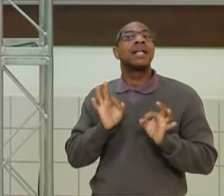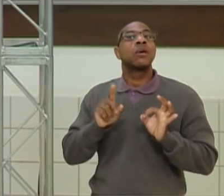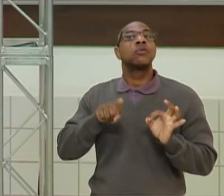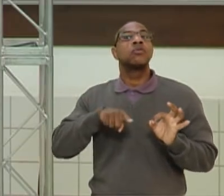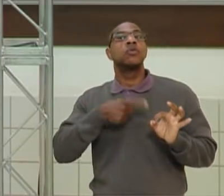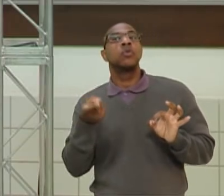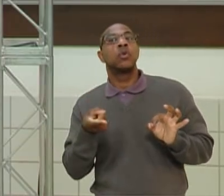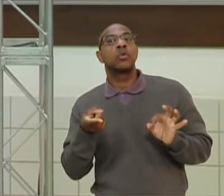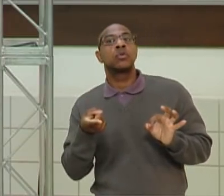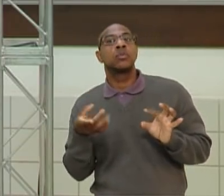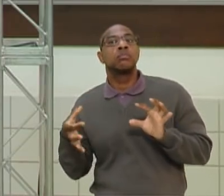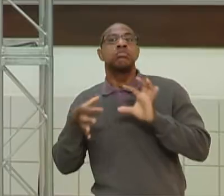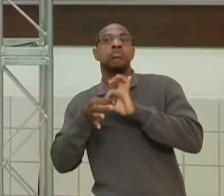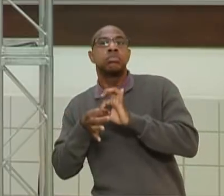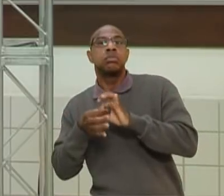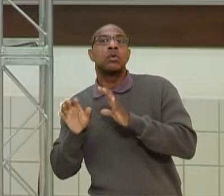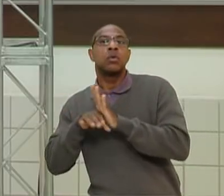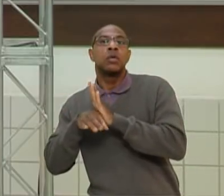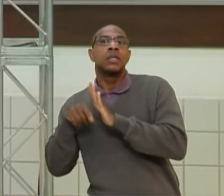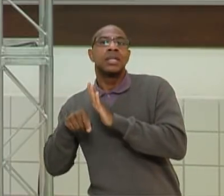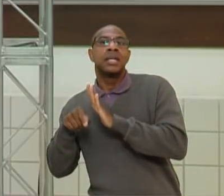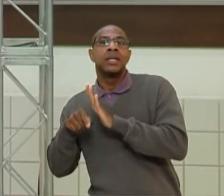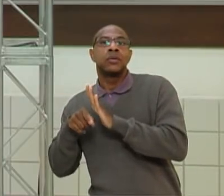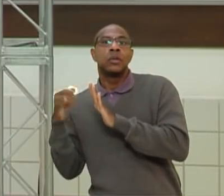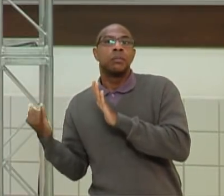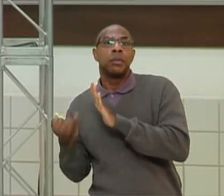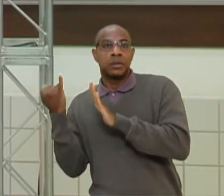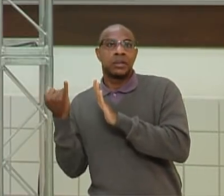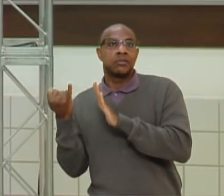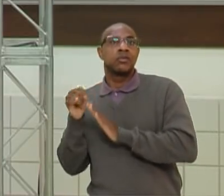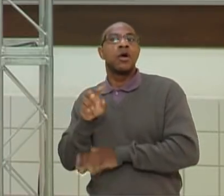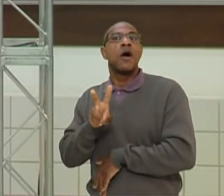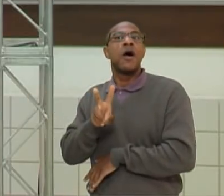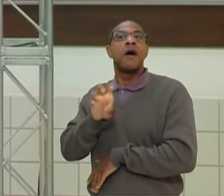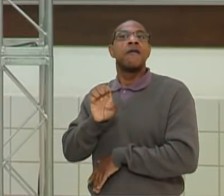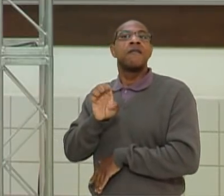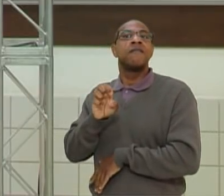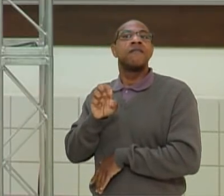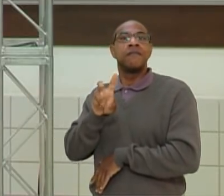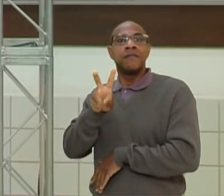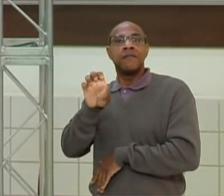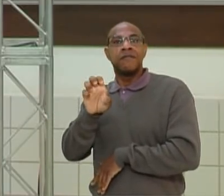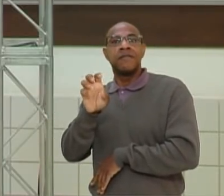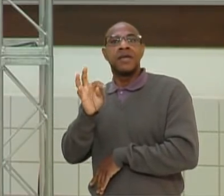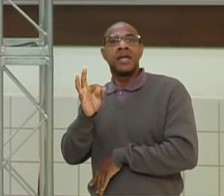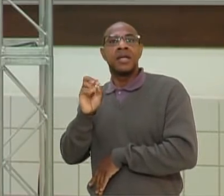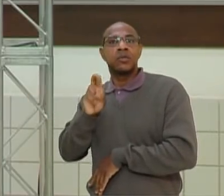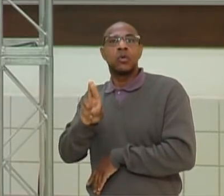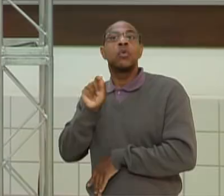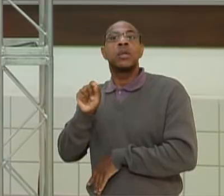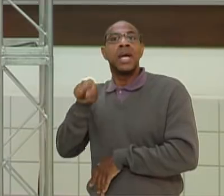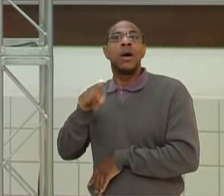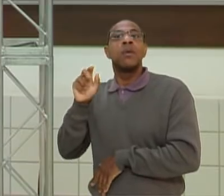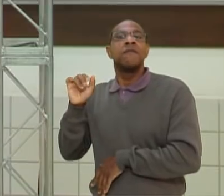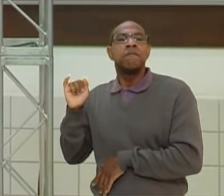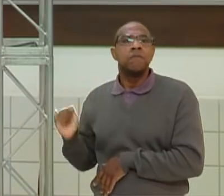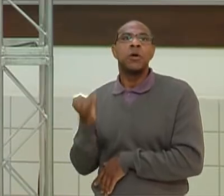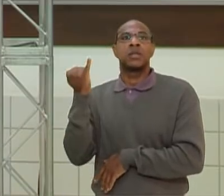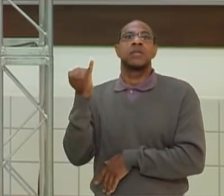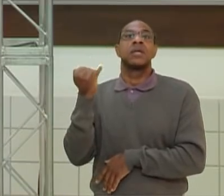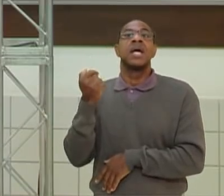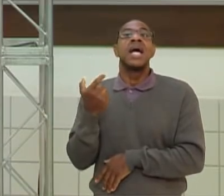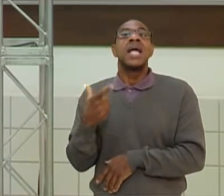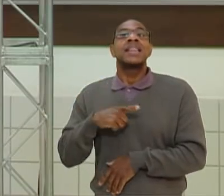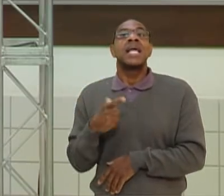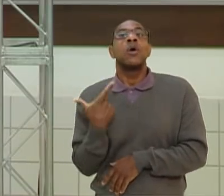O tamanho do vetor, que a gente chama de módulo, ele é bastante importante, mas tem outros dois